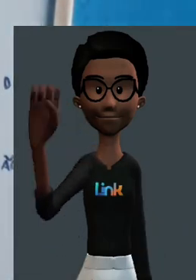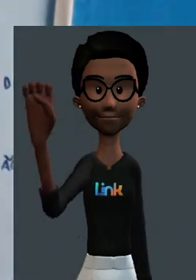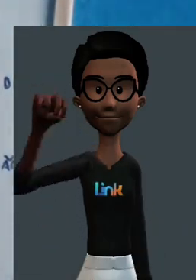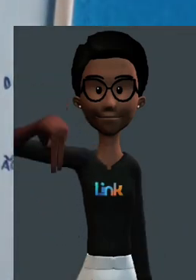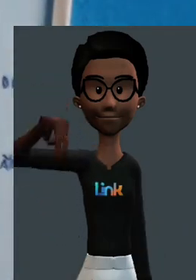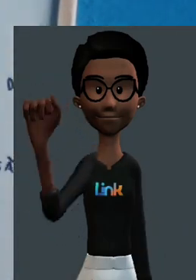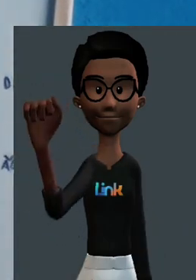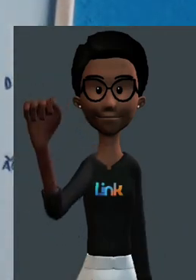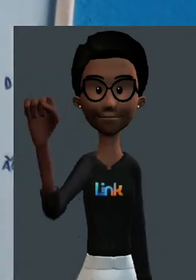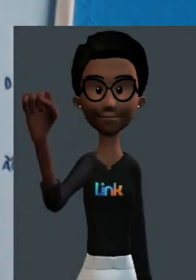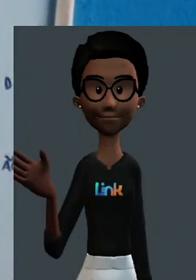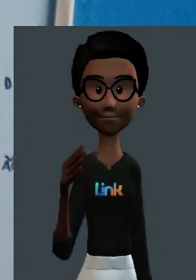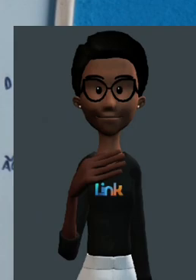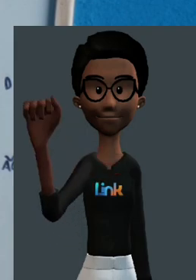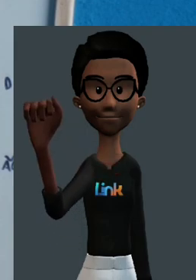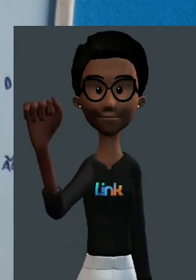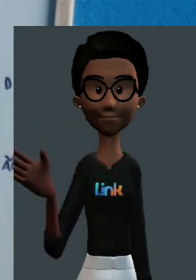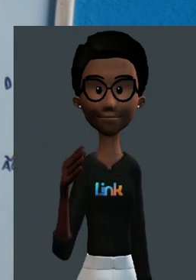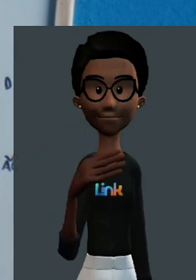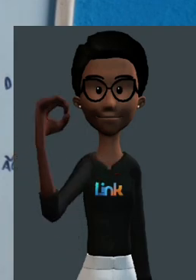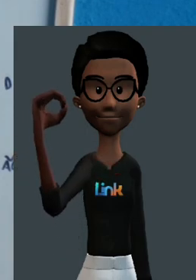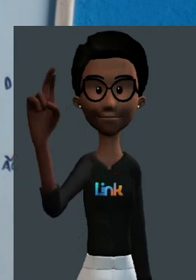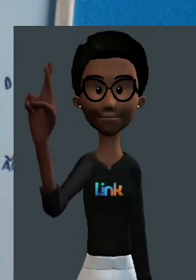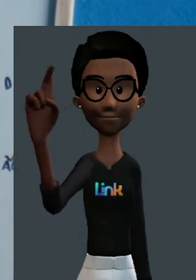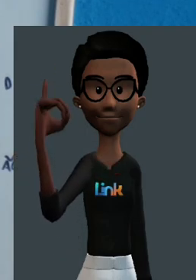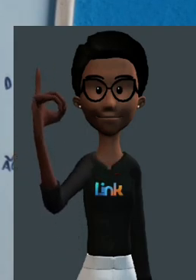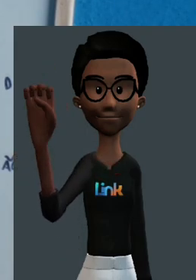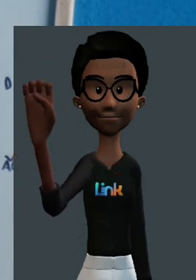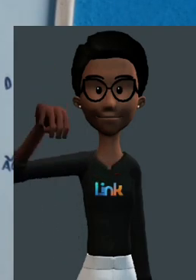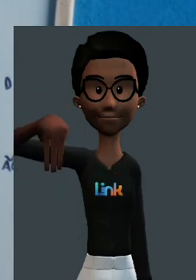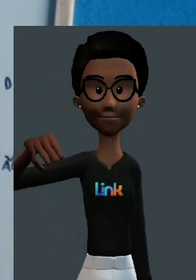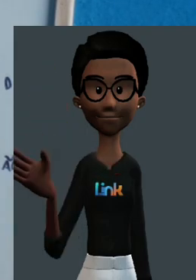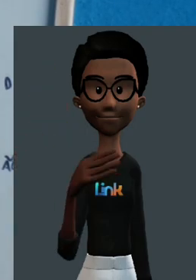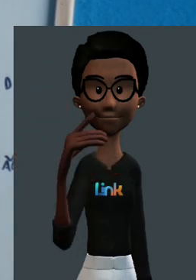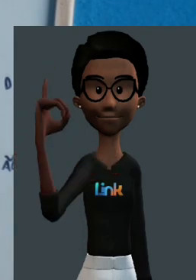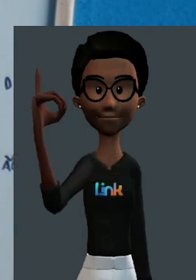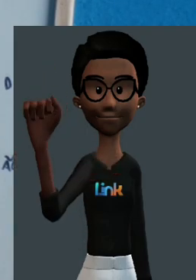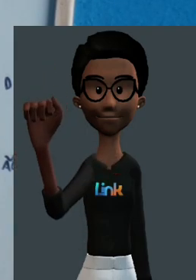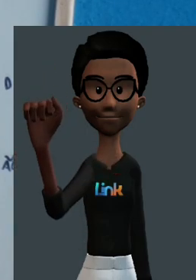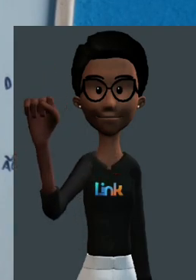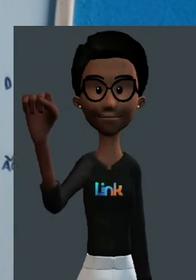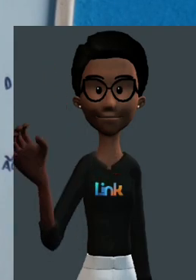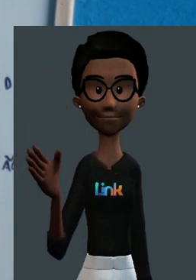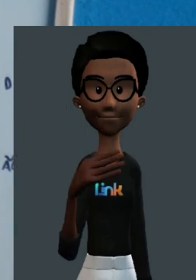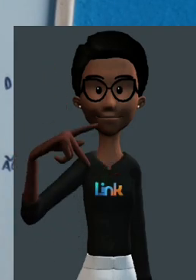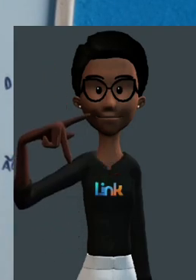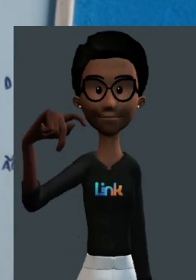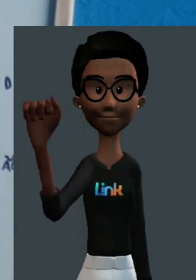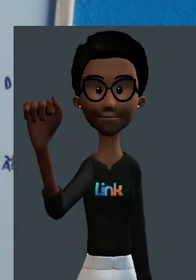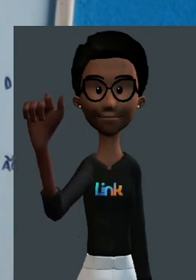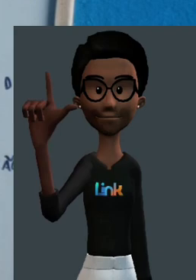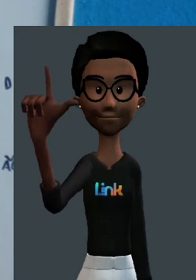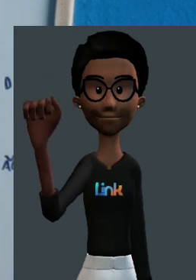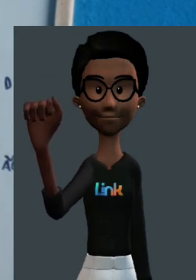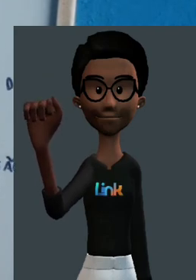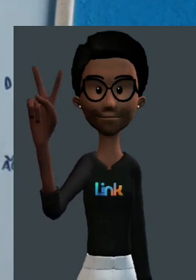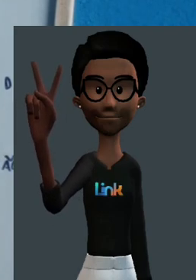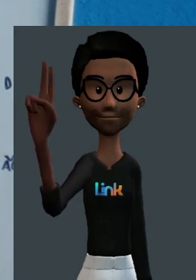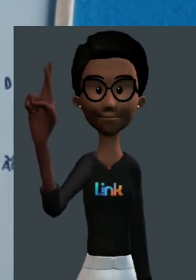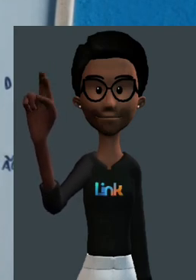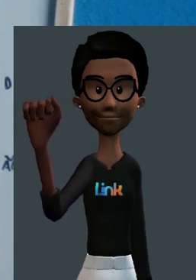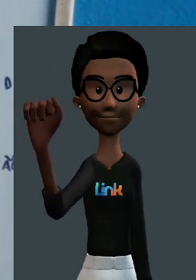repetiu. Nós temos também a elipse, que é a omissão de um termo. No caso aqui, João está